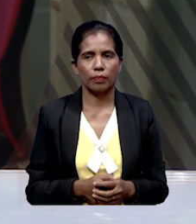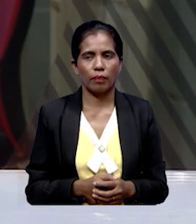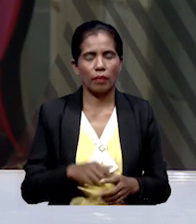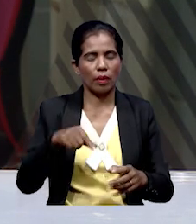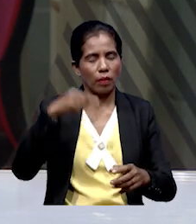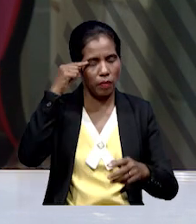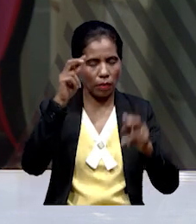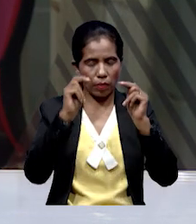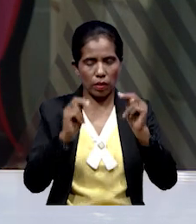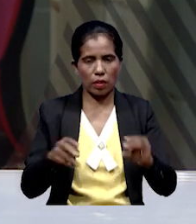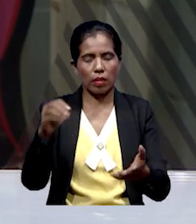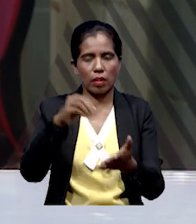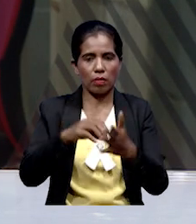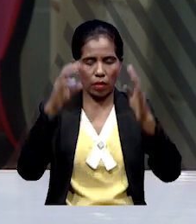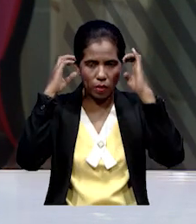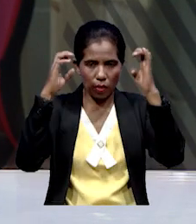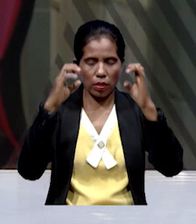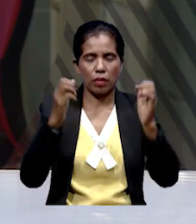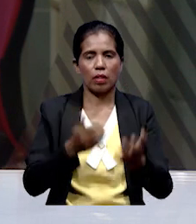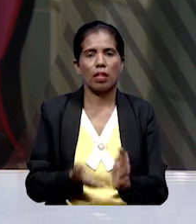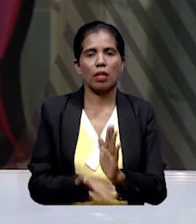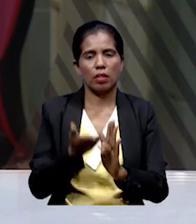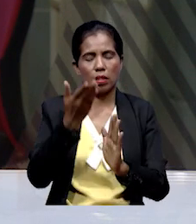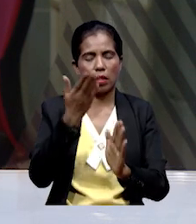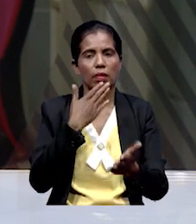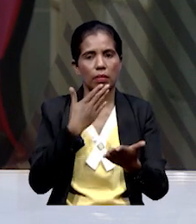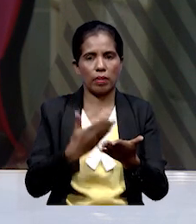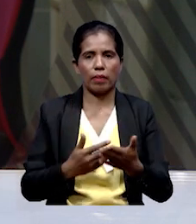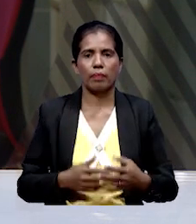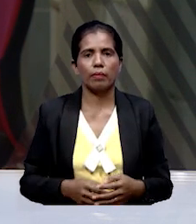Governo precisa investir em setor educação, onde há essa qualidade.